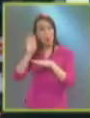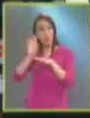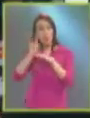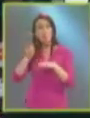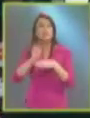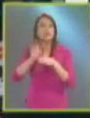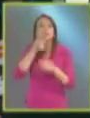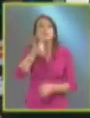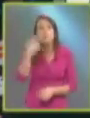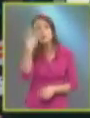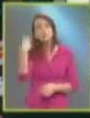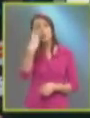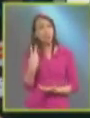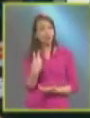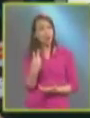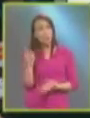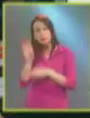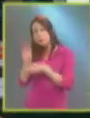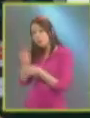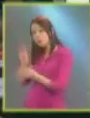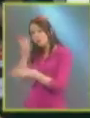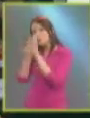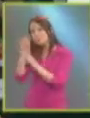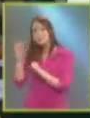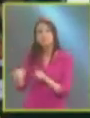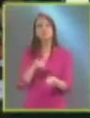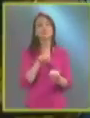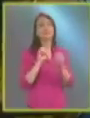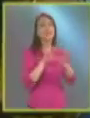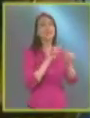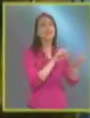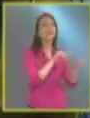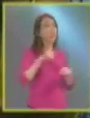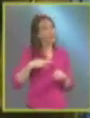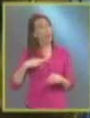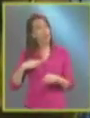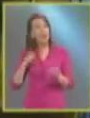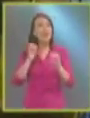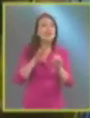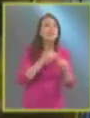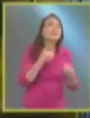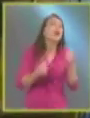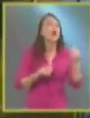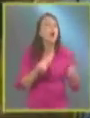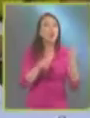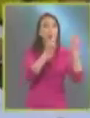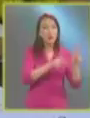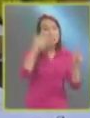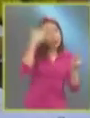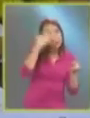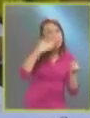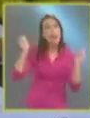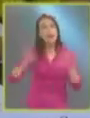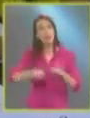de capacitação, foram apenas 2 horas, ela já estava pronta para assumir o desafio de ensinar aos cegos